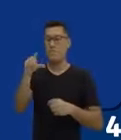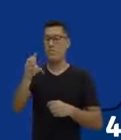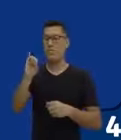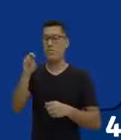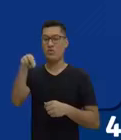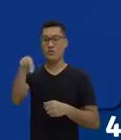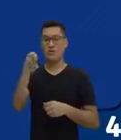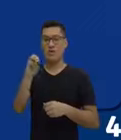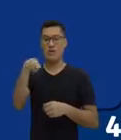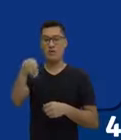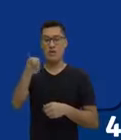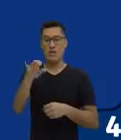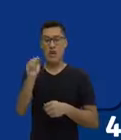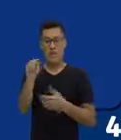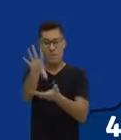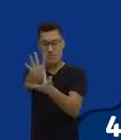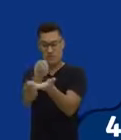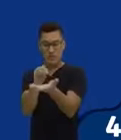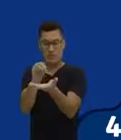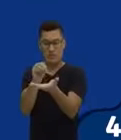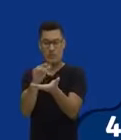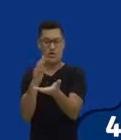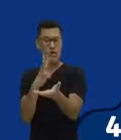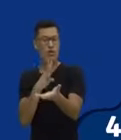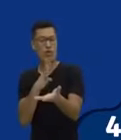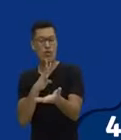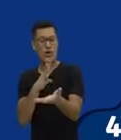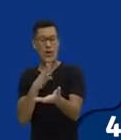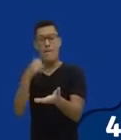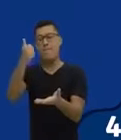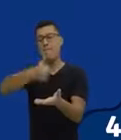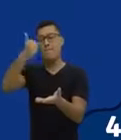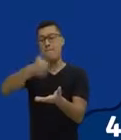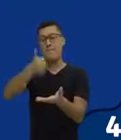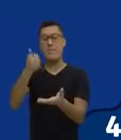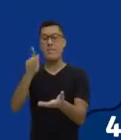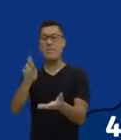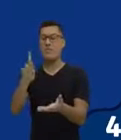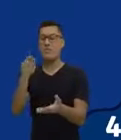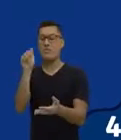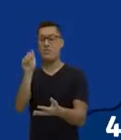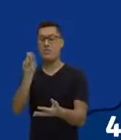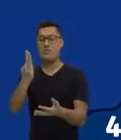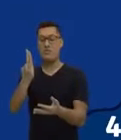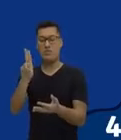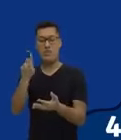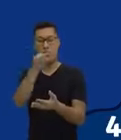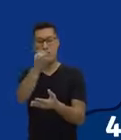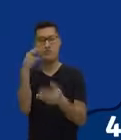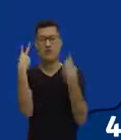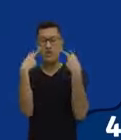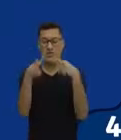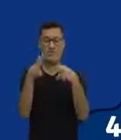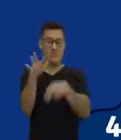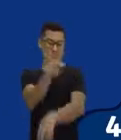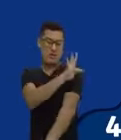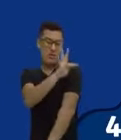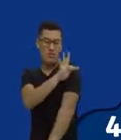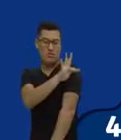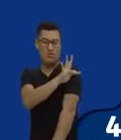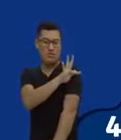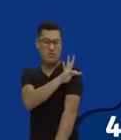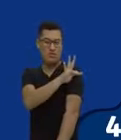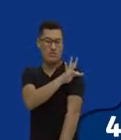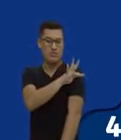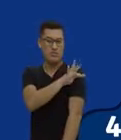grau. Registre isso aí, porque muitos conhecem ela como função do primeiro grau. Já viram no ensino fundamental. Com esse nomezinho aí, né? Mas ela, o